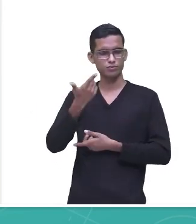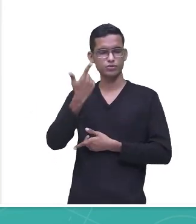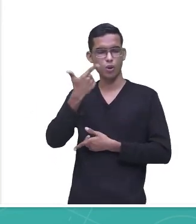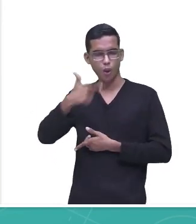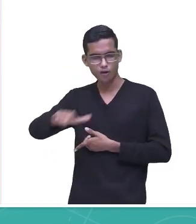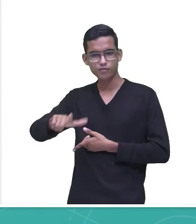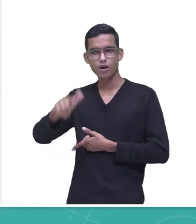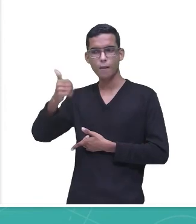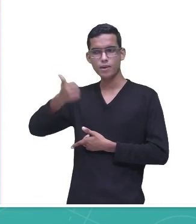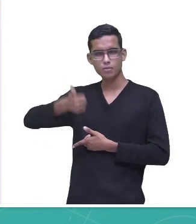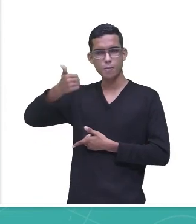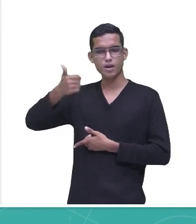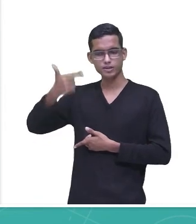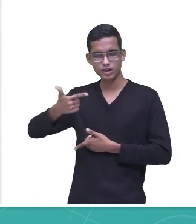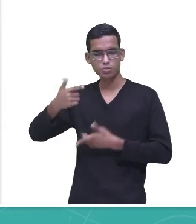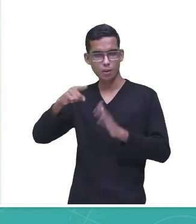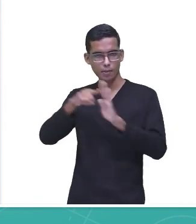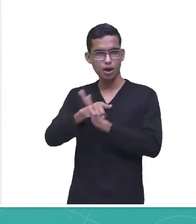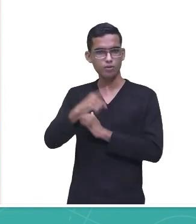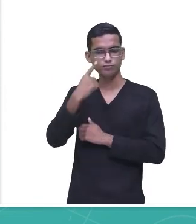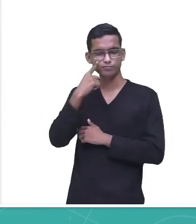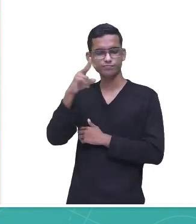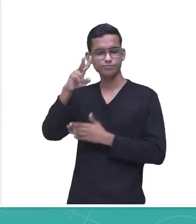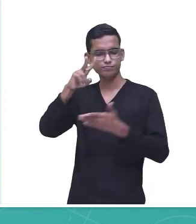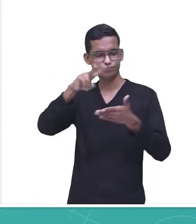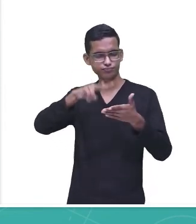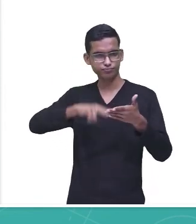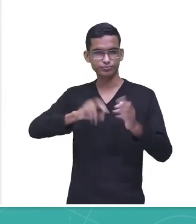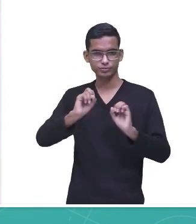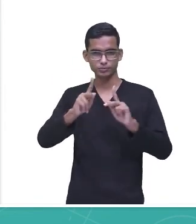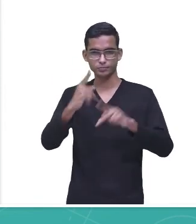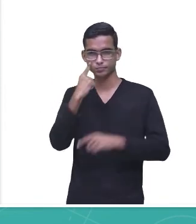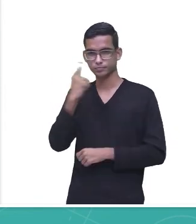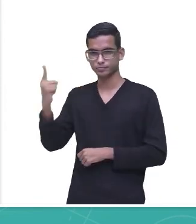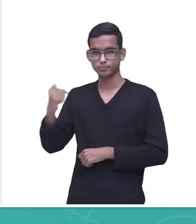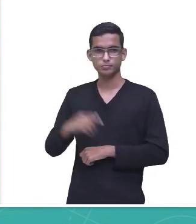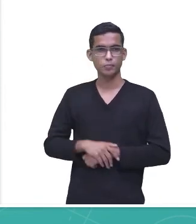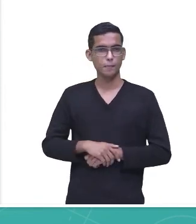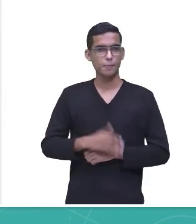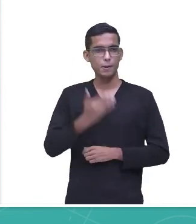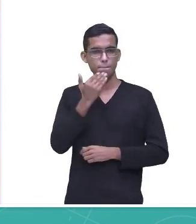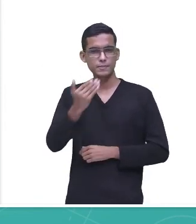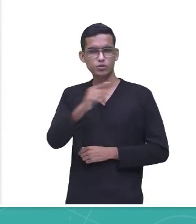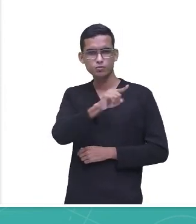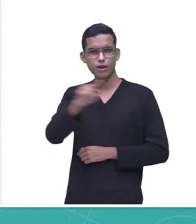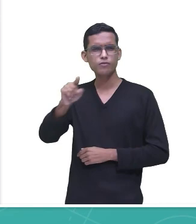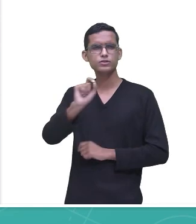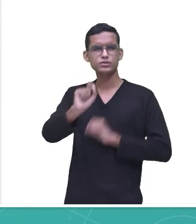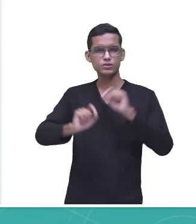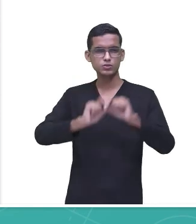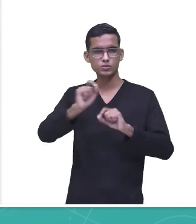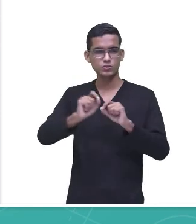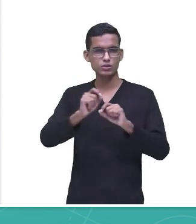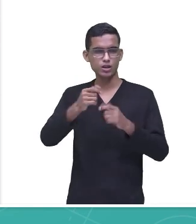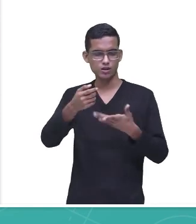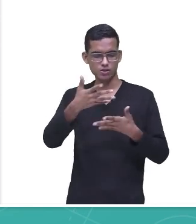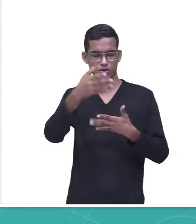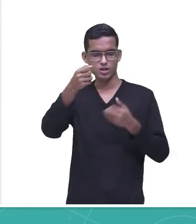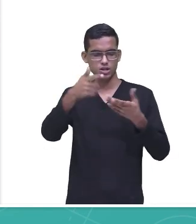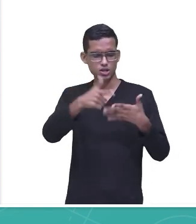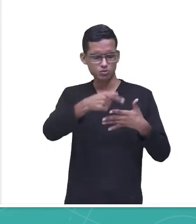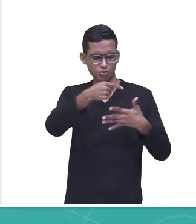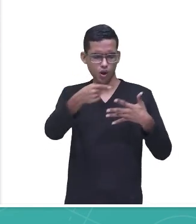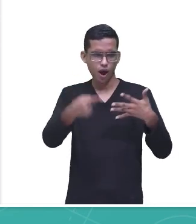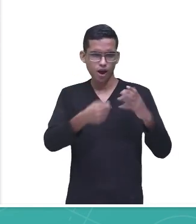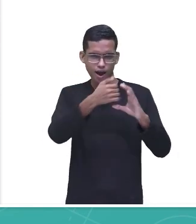novamente da primeira questão. Bem, foi solicitado para vocês citarem uma característica da arte românica na pintura